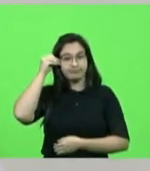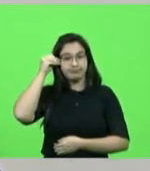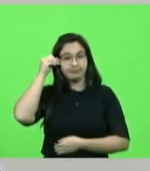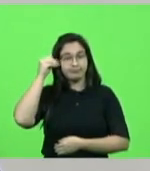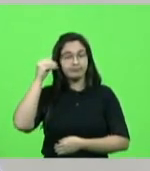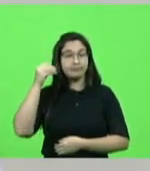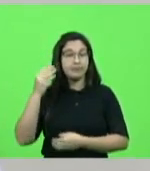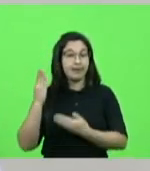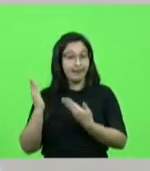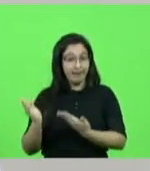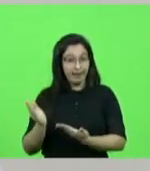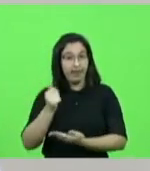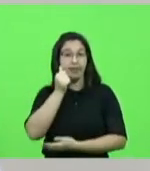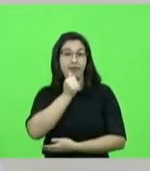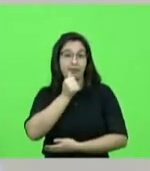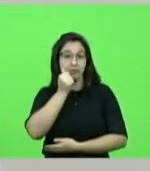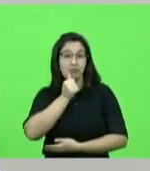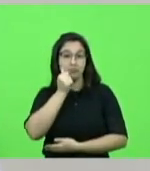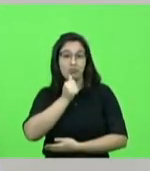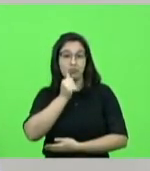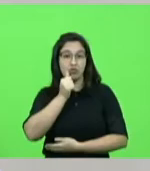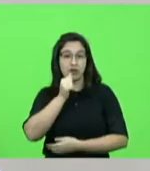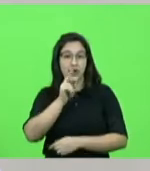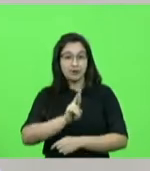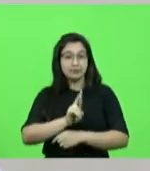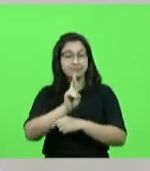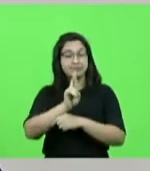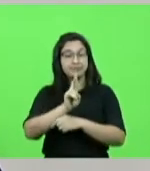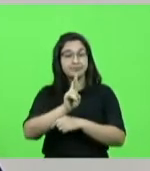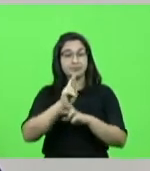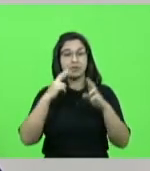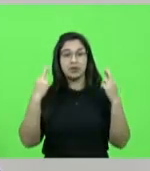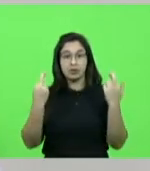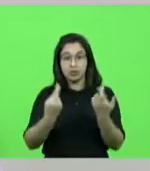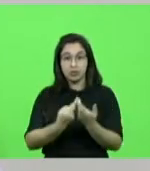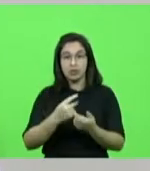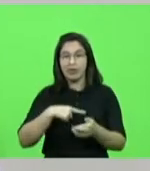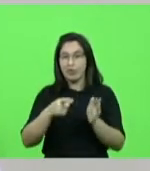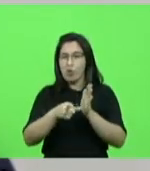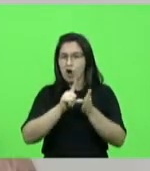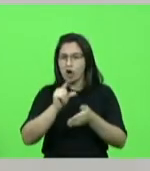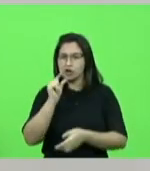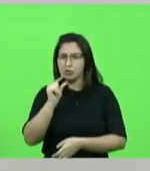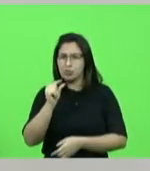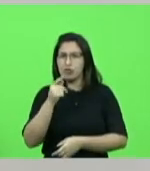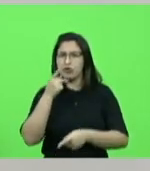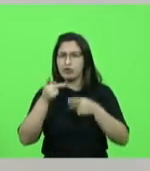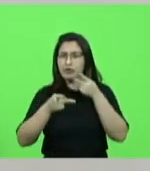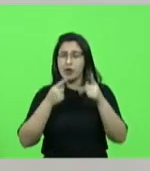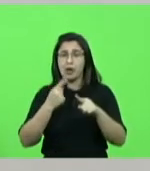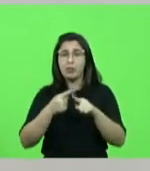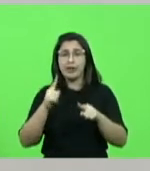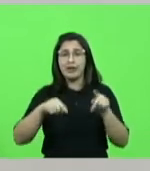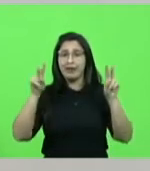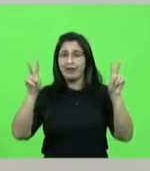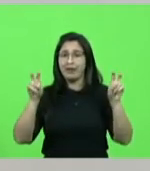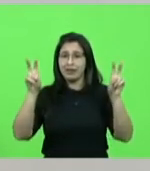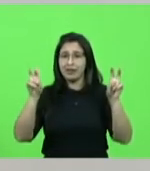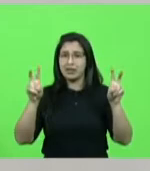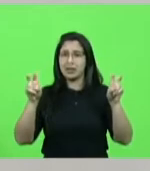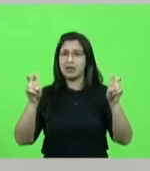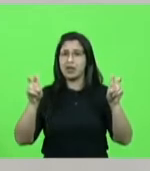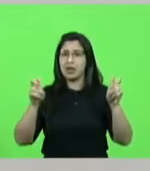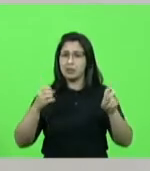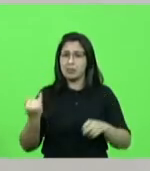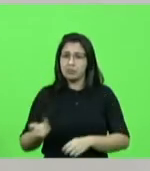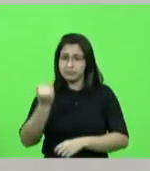ela que vai conduzir a reunião de amanhã. Eu estou antecipando aqui um pouco, deputado Vicente, porque é um tema muito